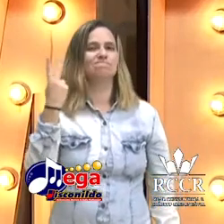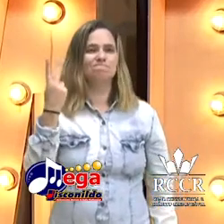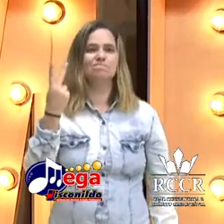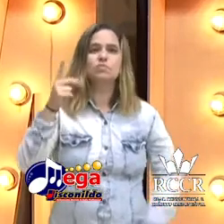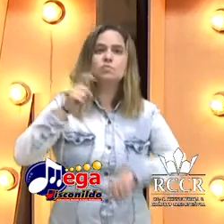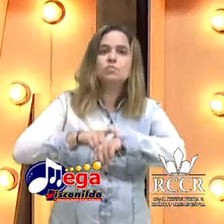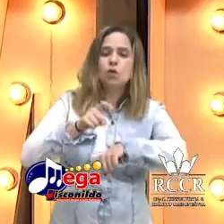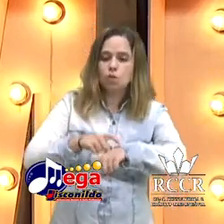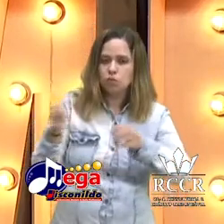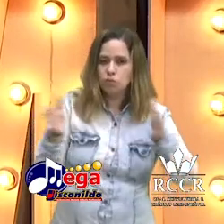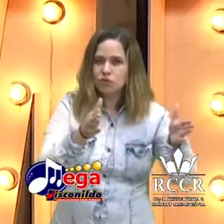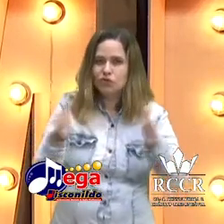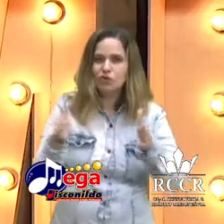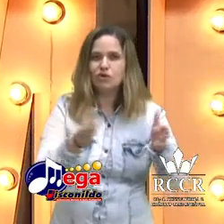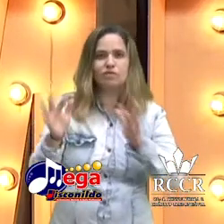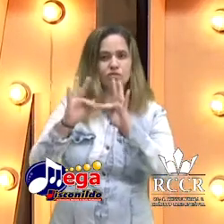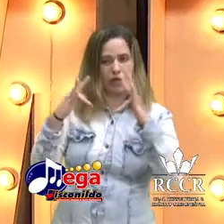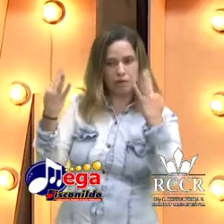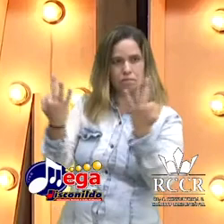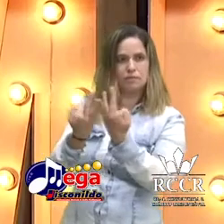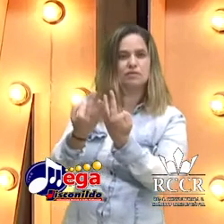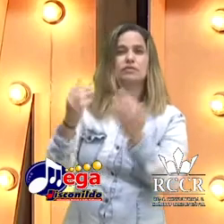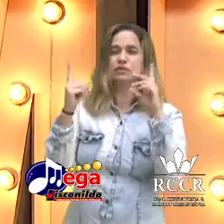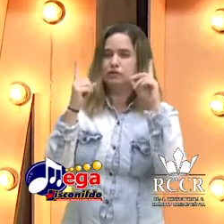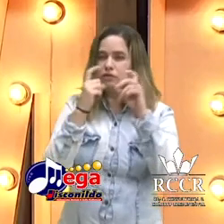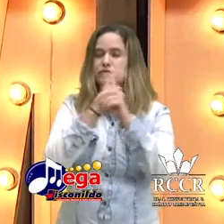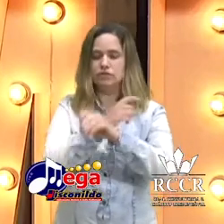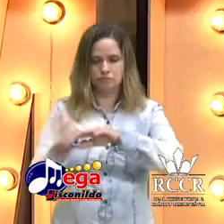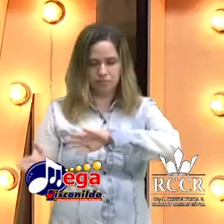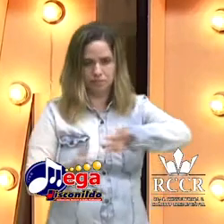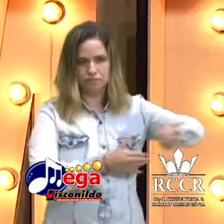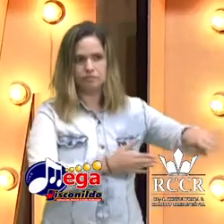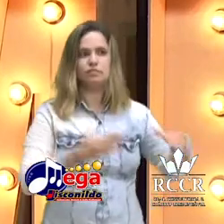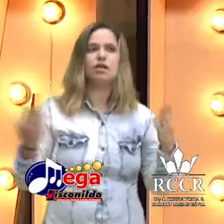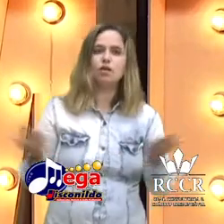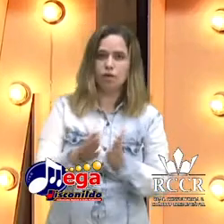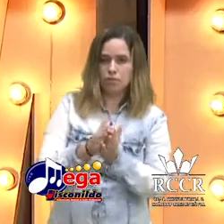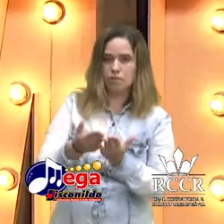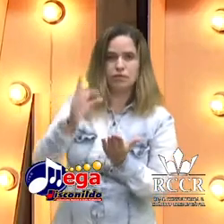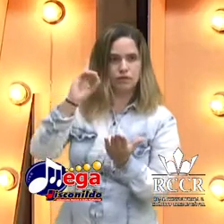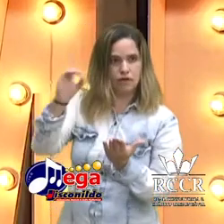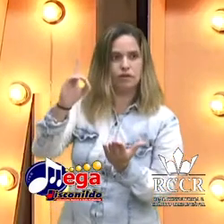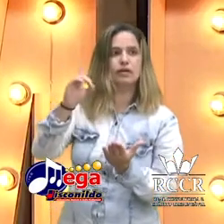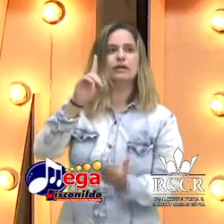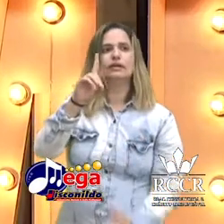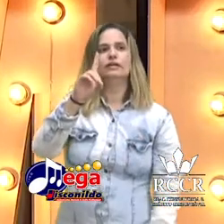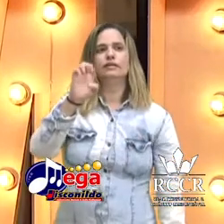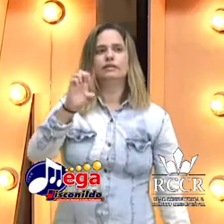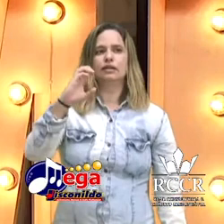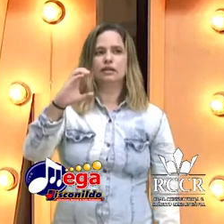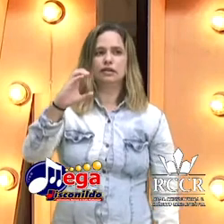Por isso, leia comigo Eclesiastes, capítulo 4. Nós vamos ler do verso 7 ao